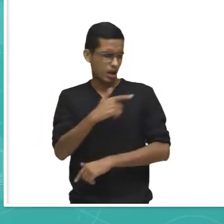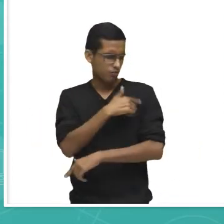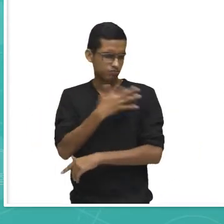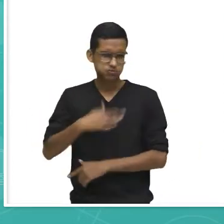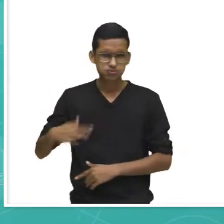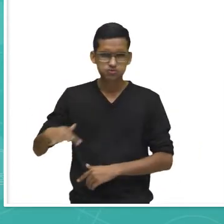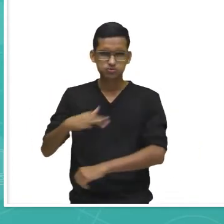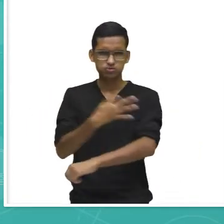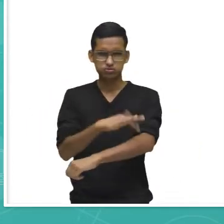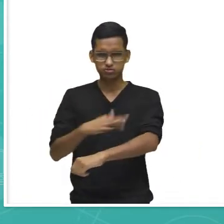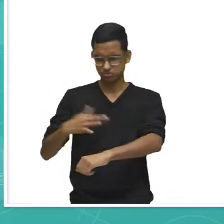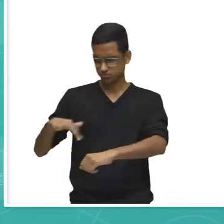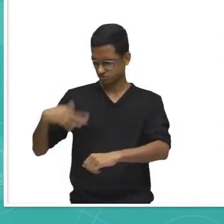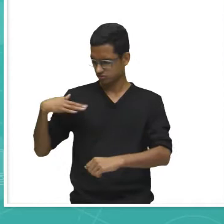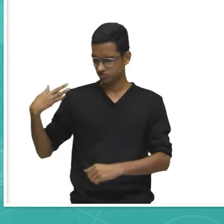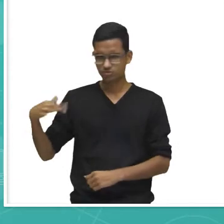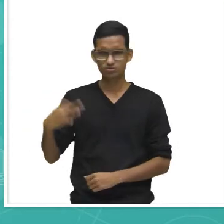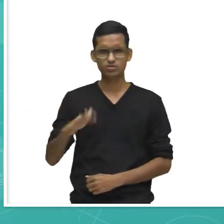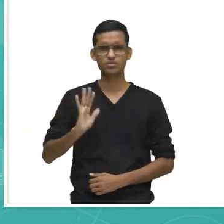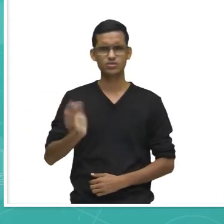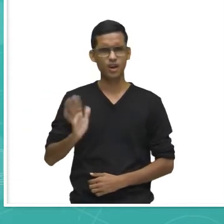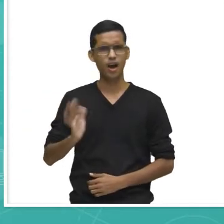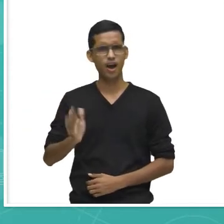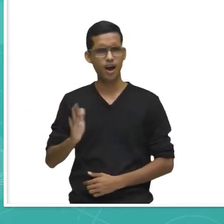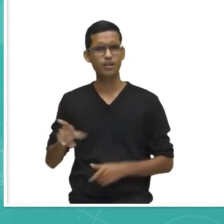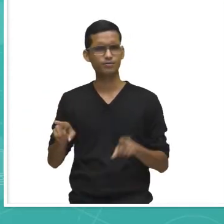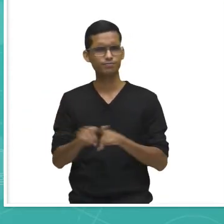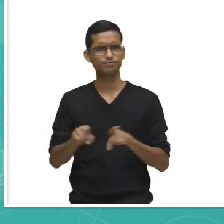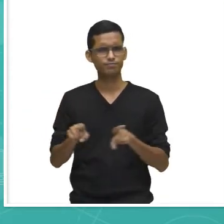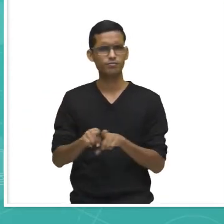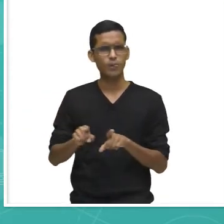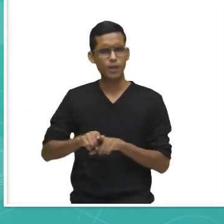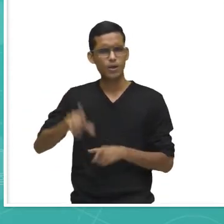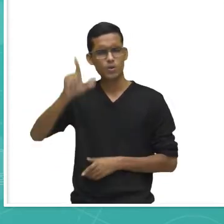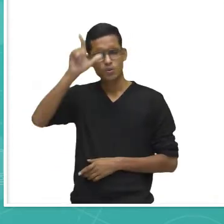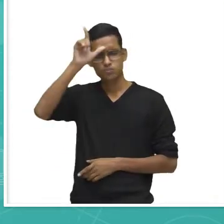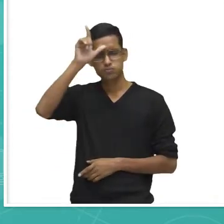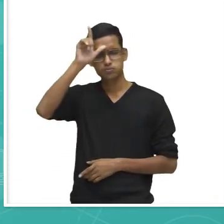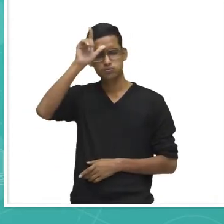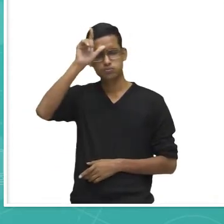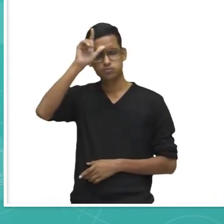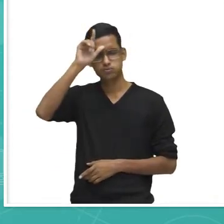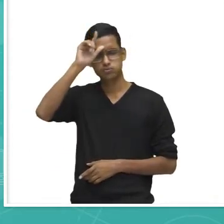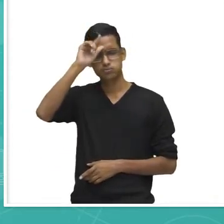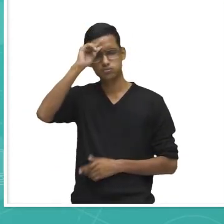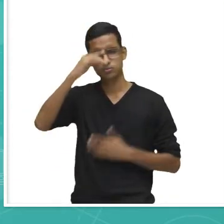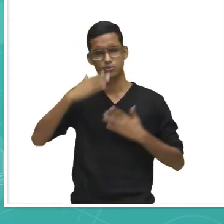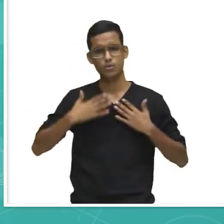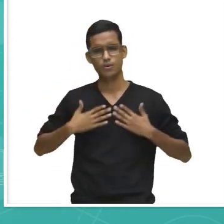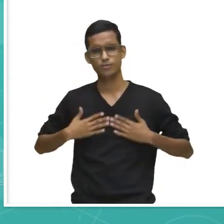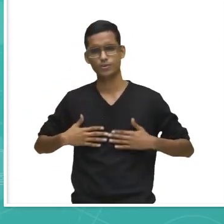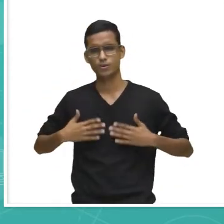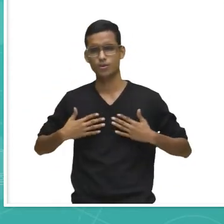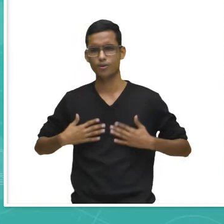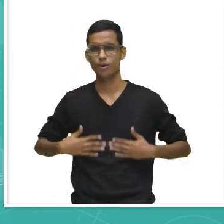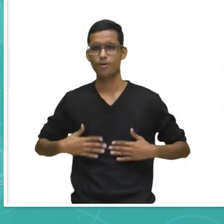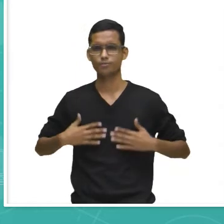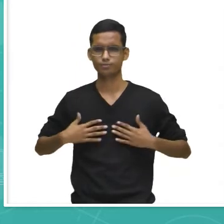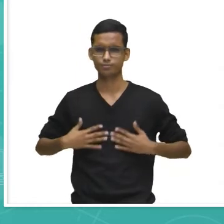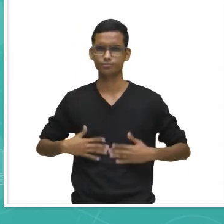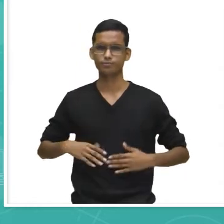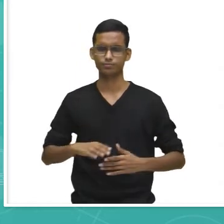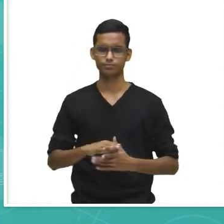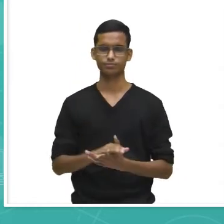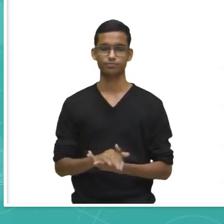acontece? Essa ginástica laboral de relaxamento, ela vem ali para relaxar o corpo desse nosso servidor, desse